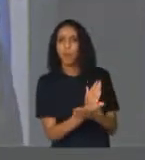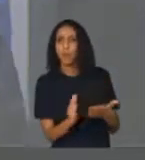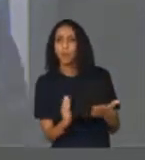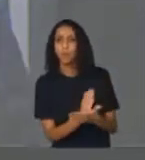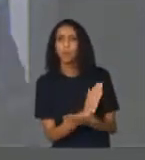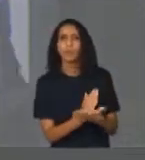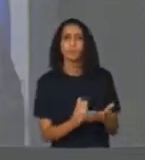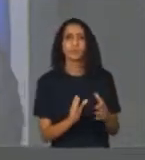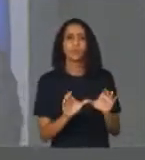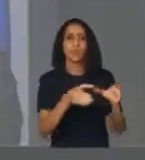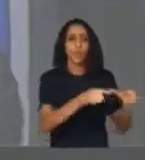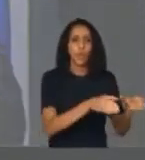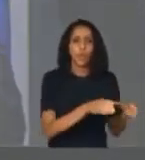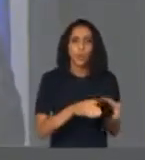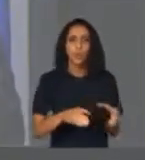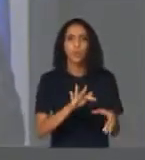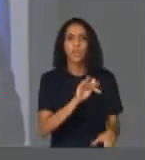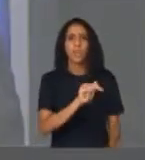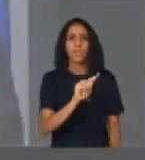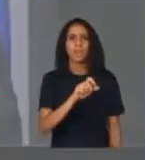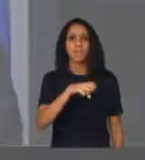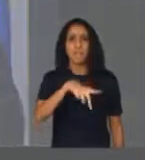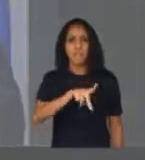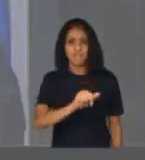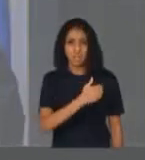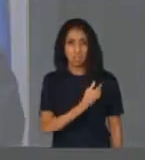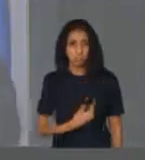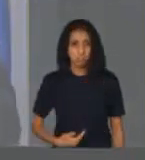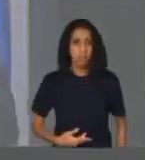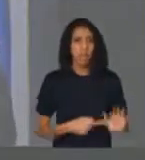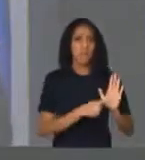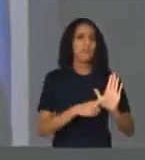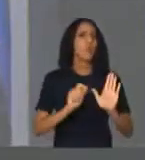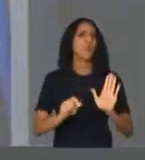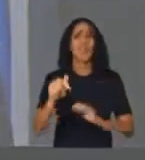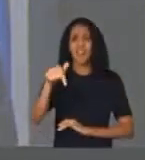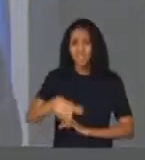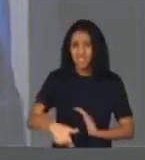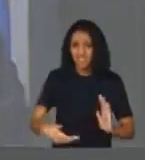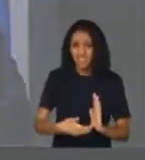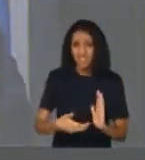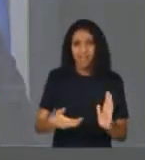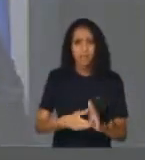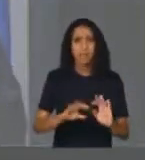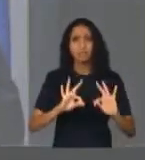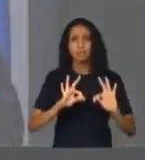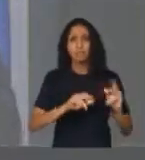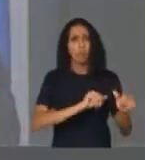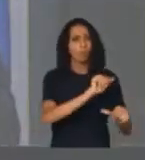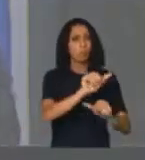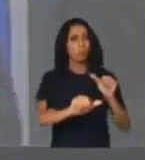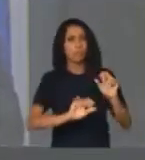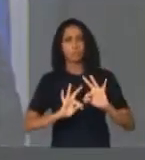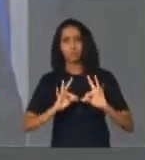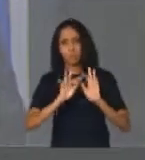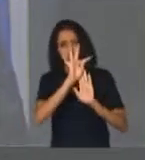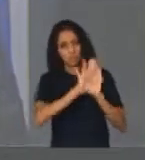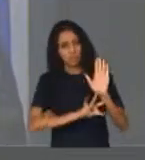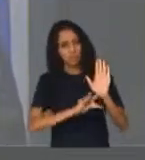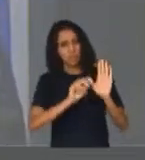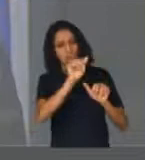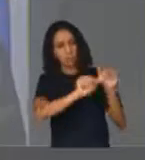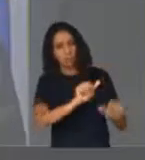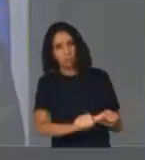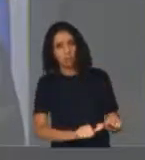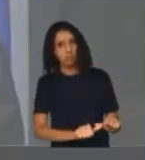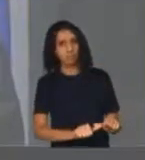alguns partícipes da Fazenda Pública, vieram dizer que esta casa estava desfigurando o texto da medida